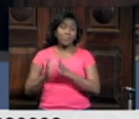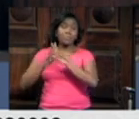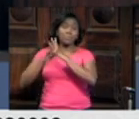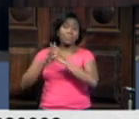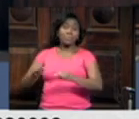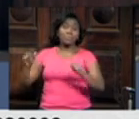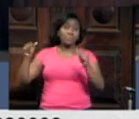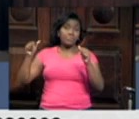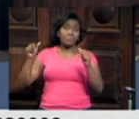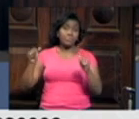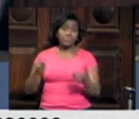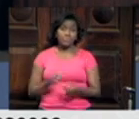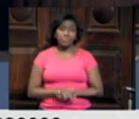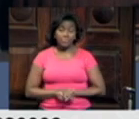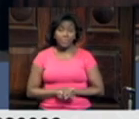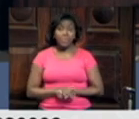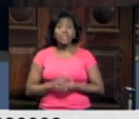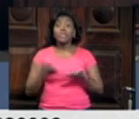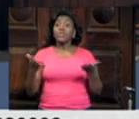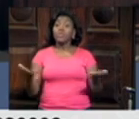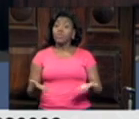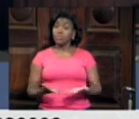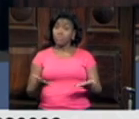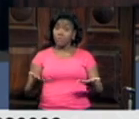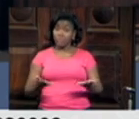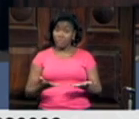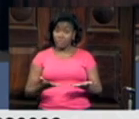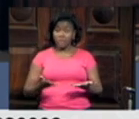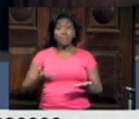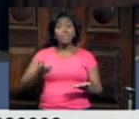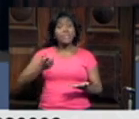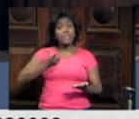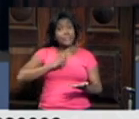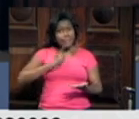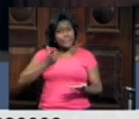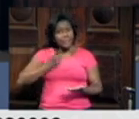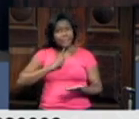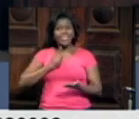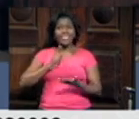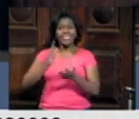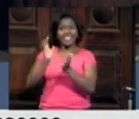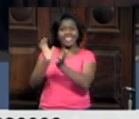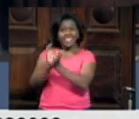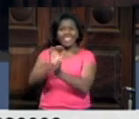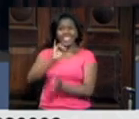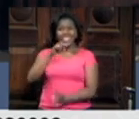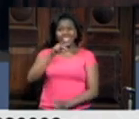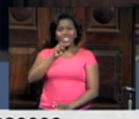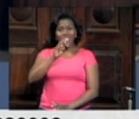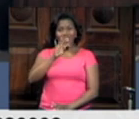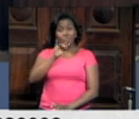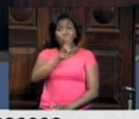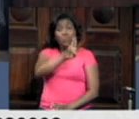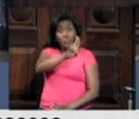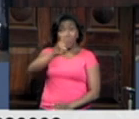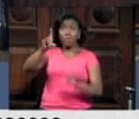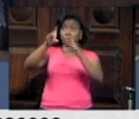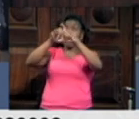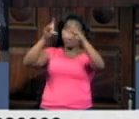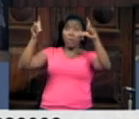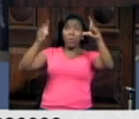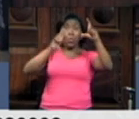Desapareceu simplesmente. E hoje, ainda tem um instituto que leva o nome de Ulisses